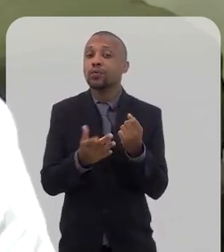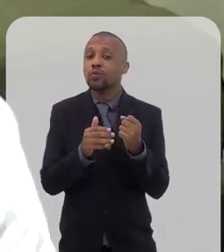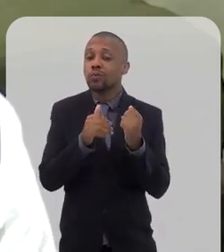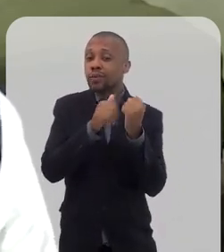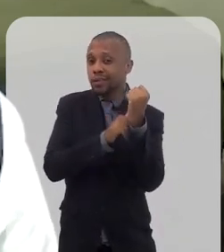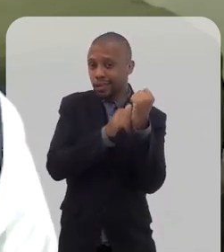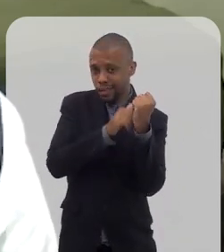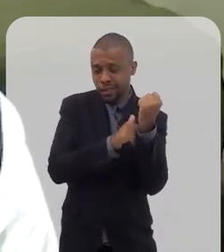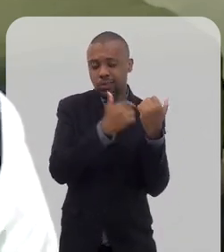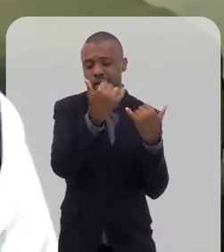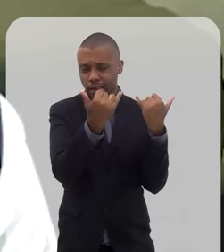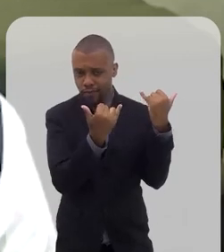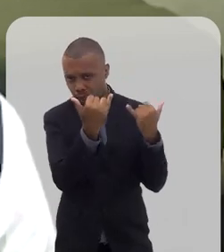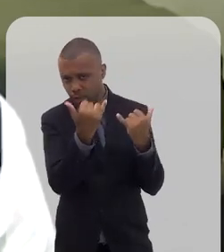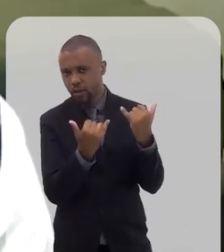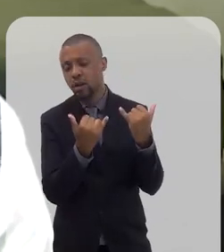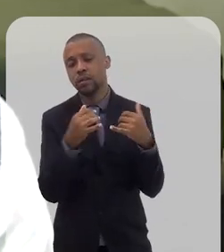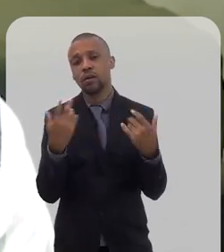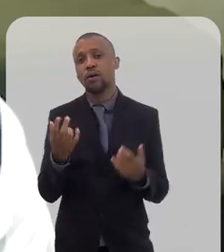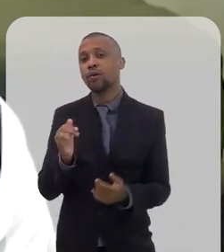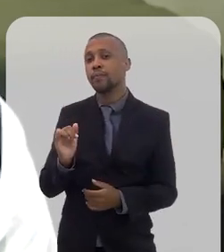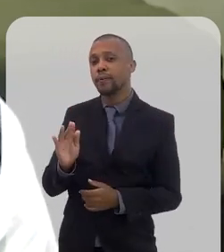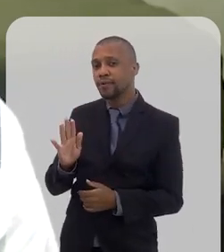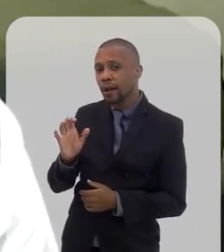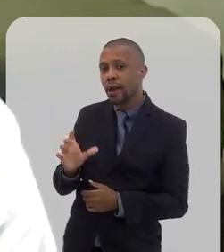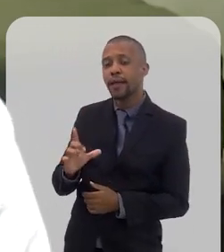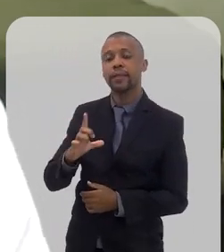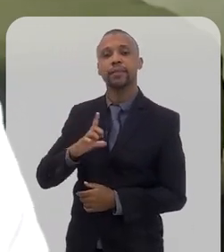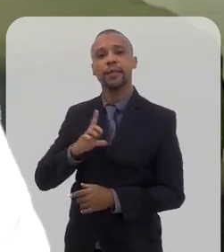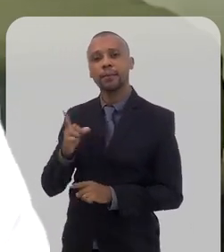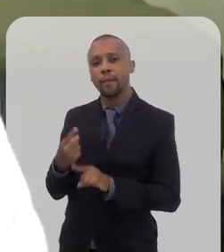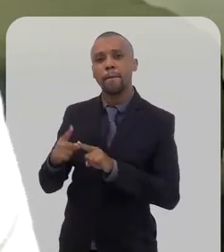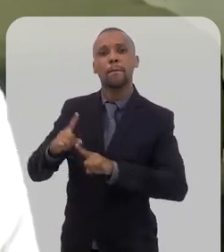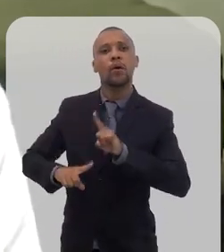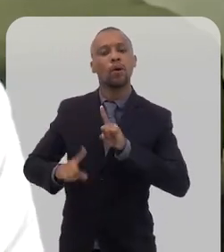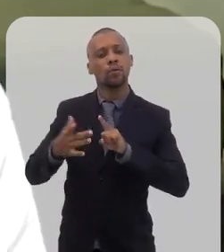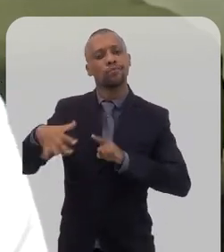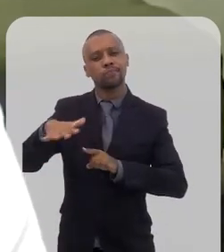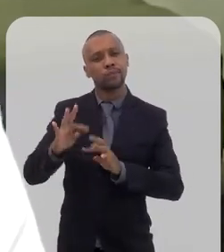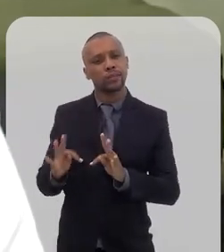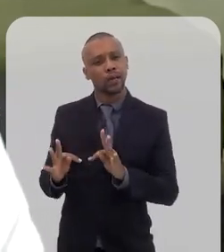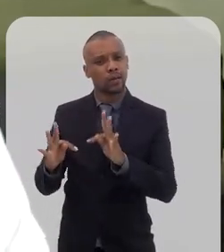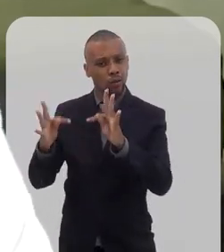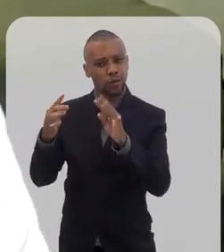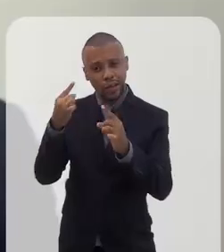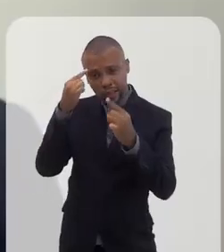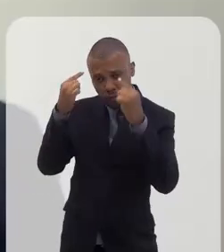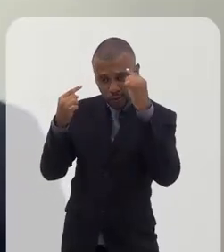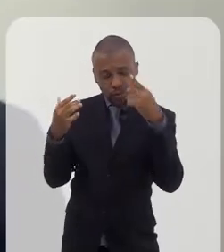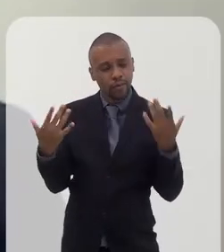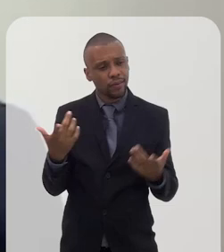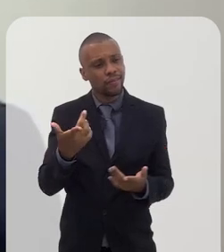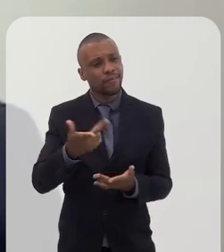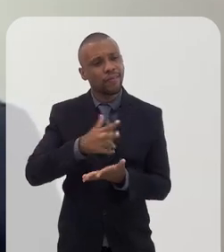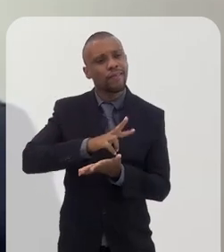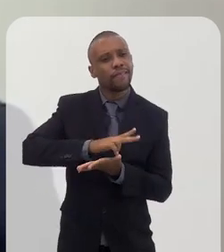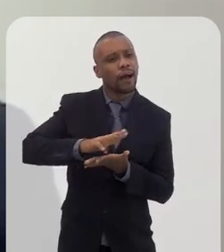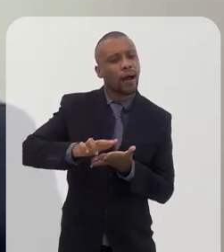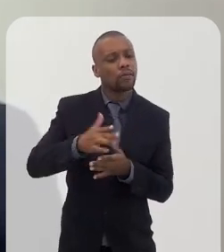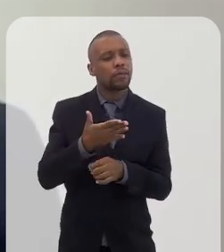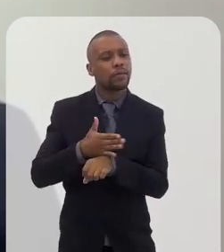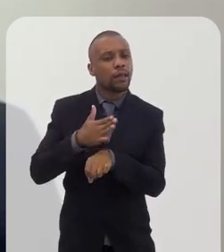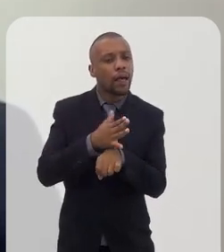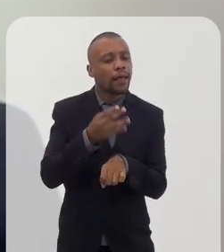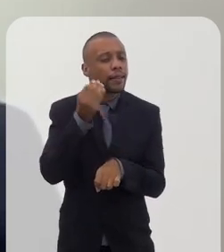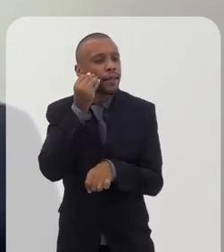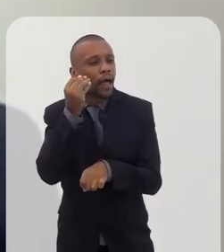dos dados. Então, o IBGE está sempre à frente em questões de inovação tecnológica. Agora, vocês já fizeram vários testes